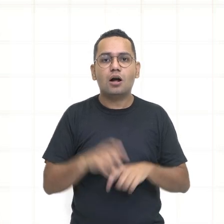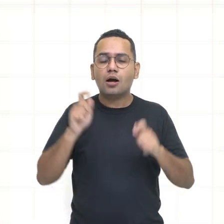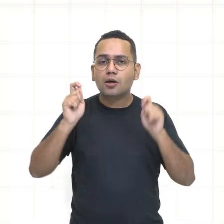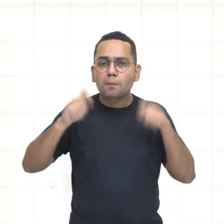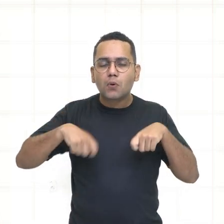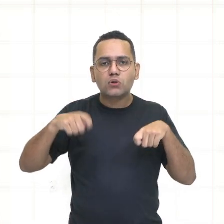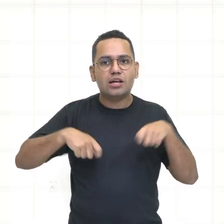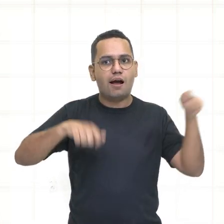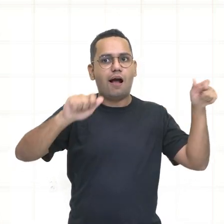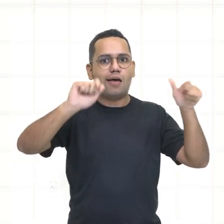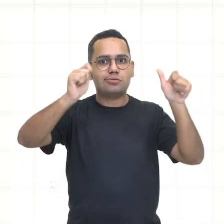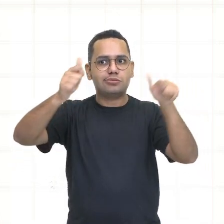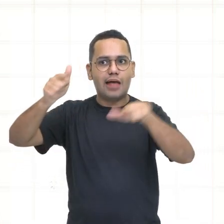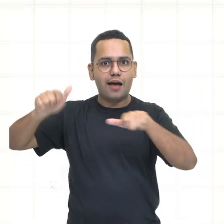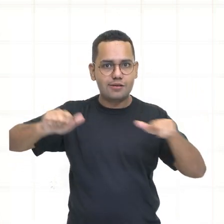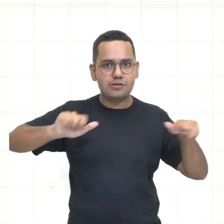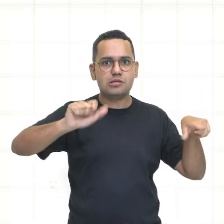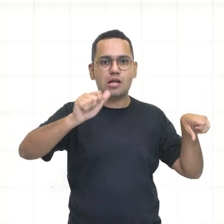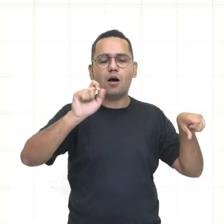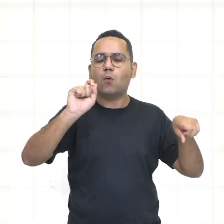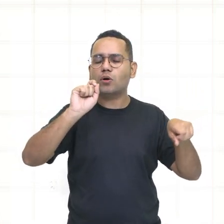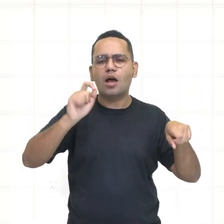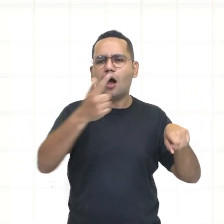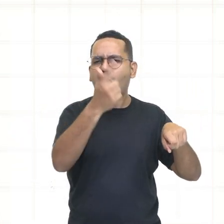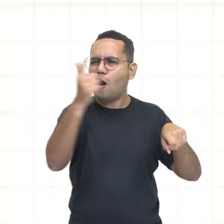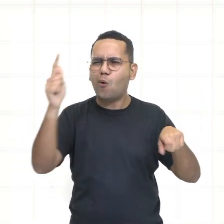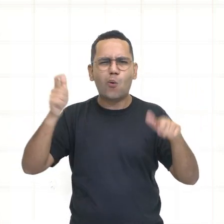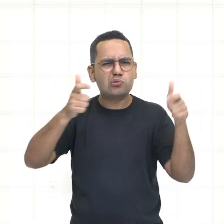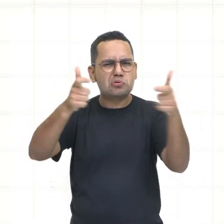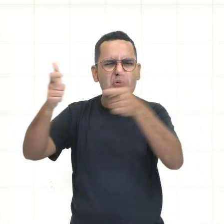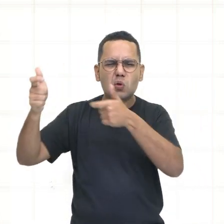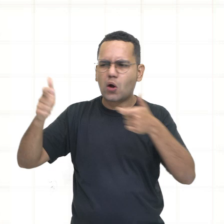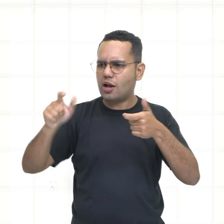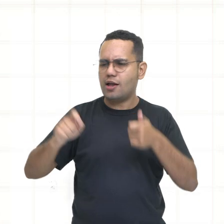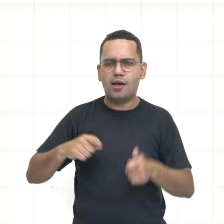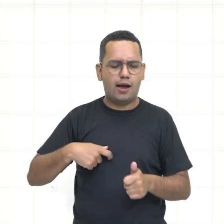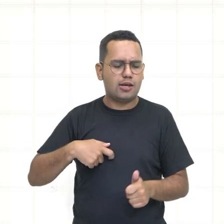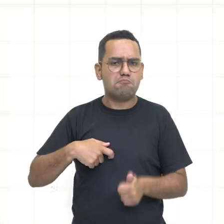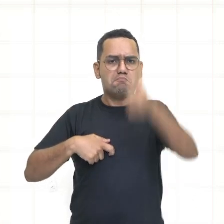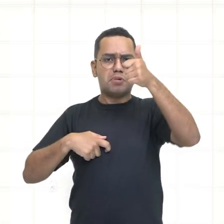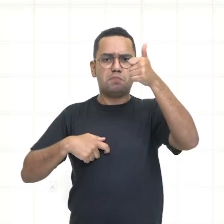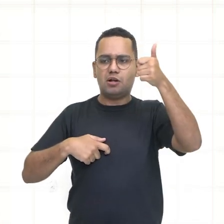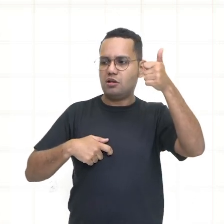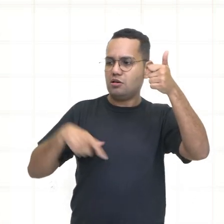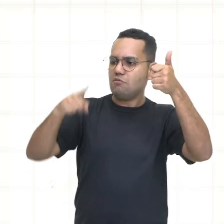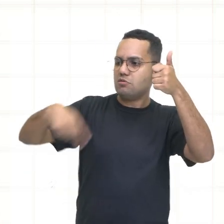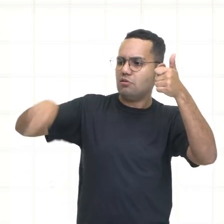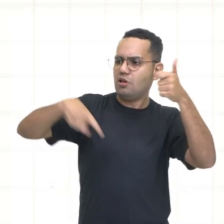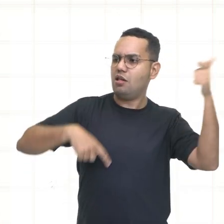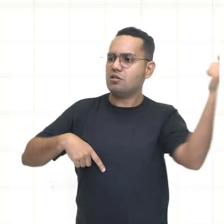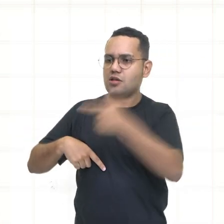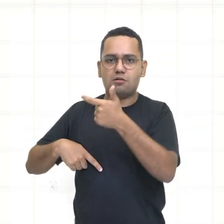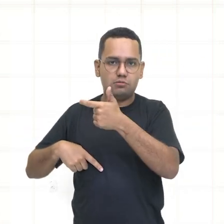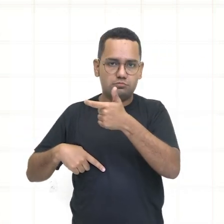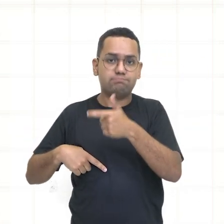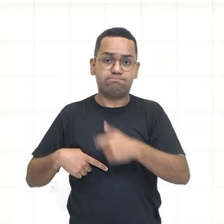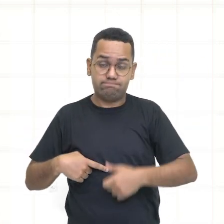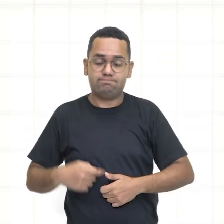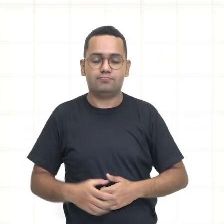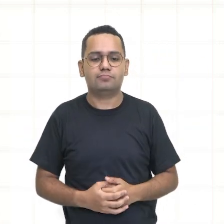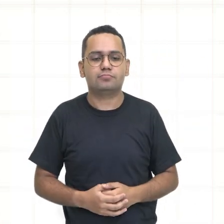povos que eles consideravam com raças inferiores, inclusive os semitas, certo?